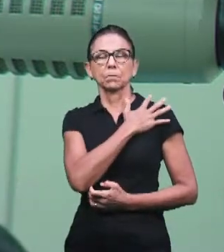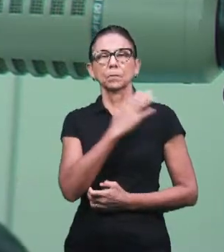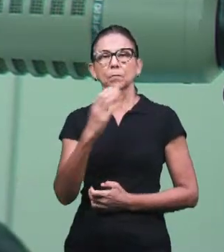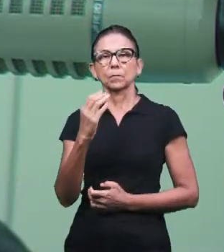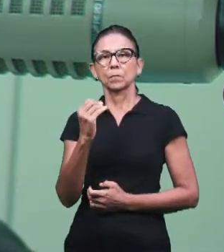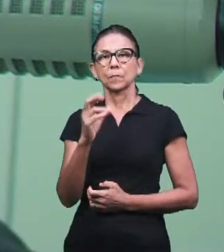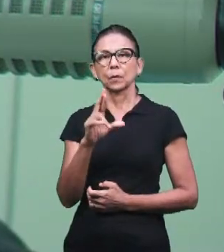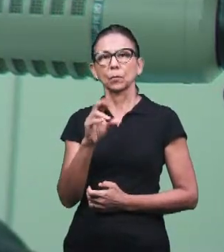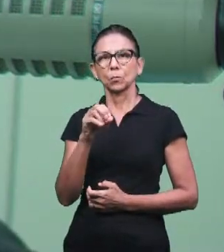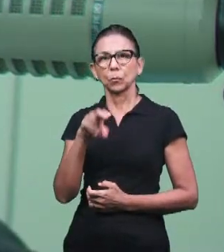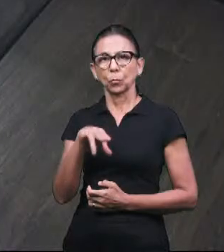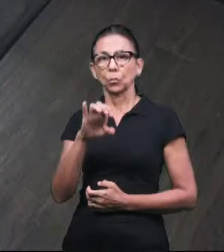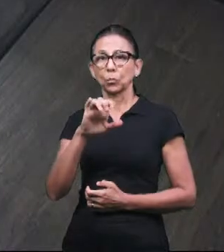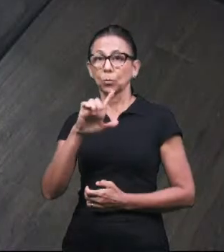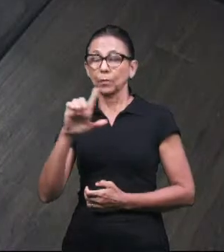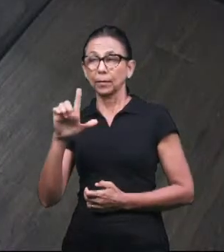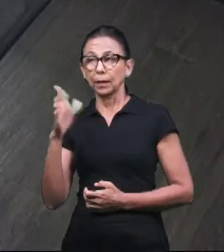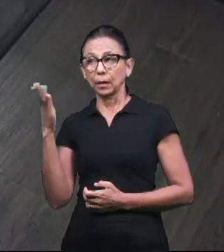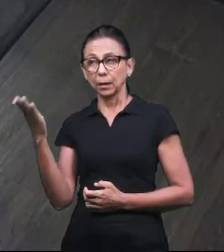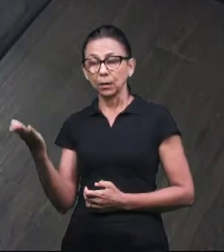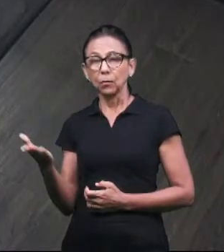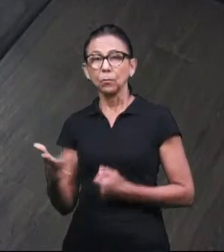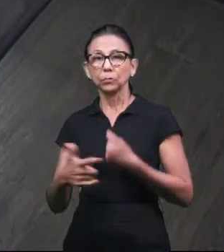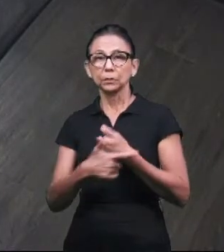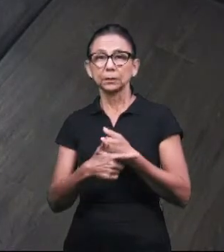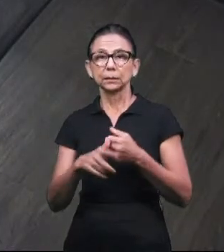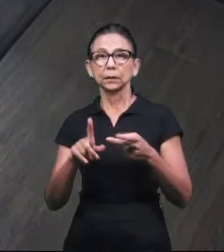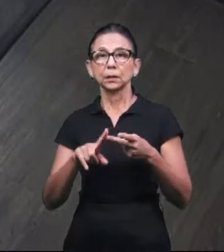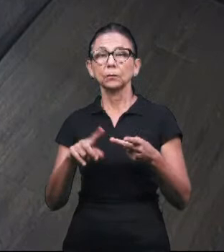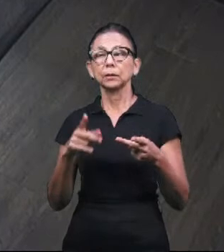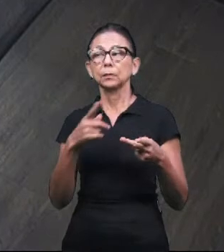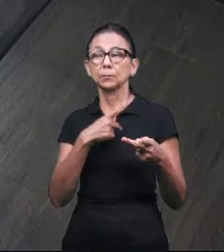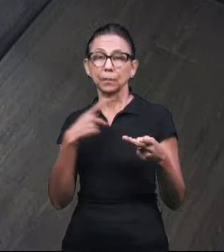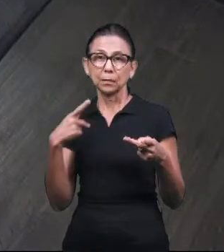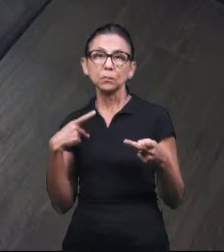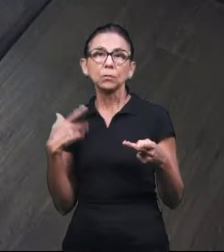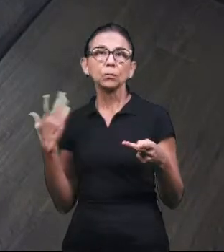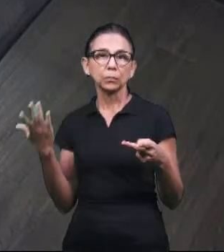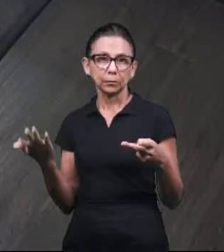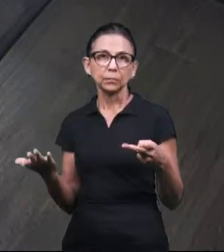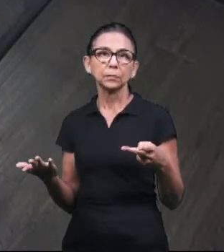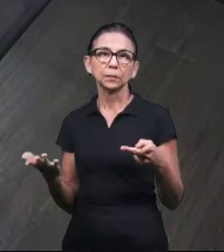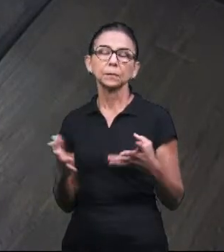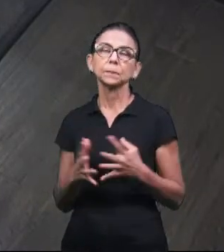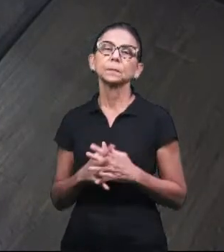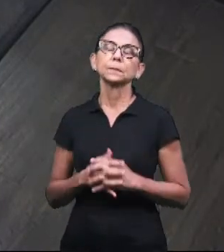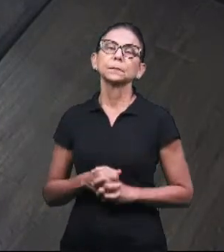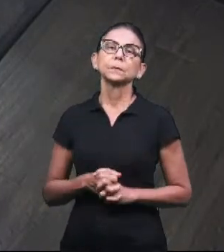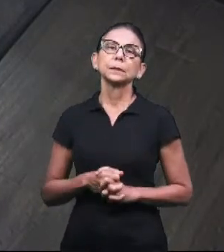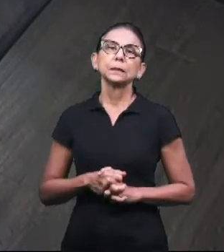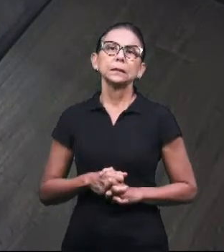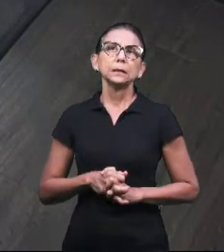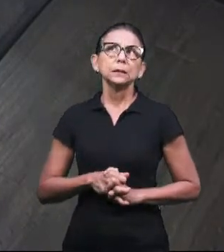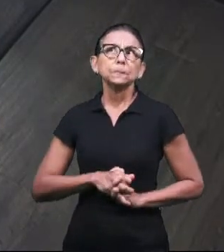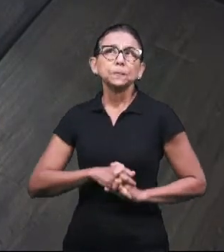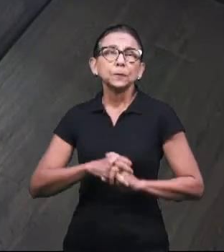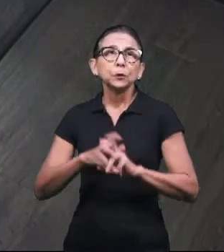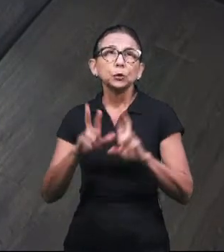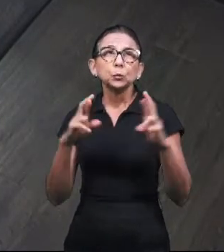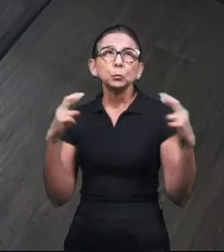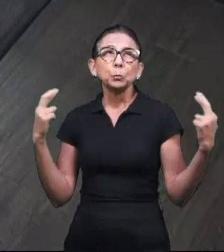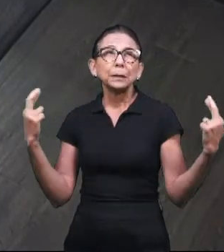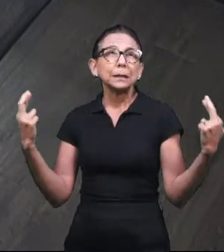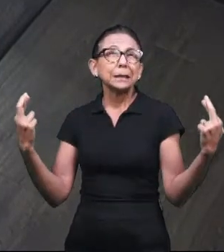como coronel uma grande reunião que nós estávamos conversando antes, deu